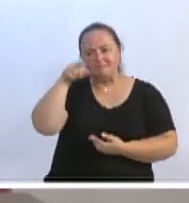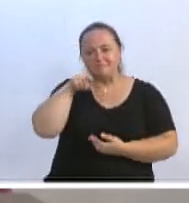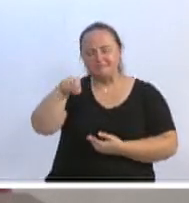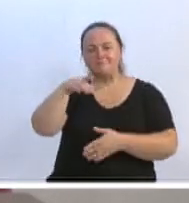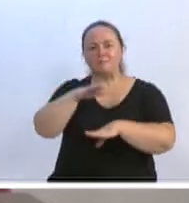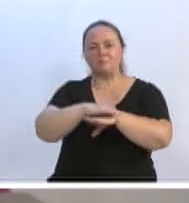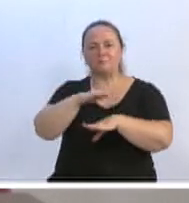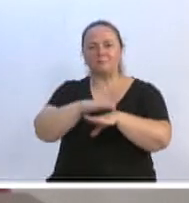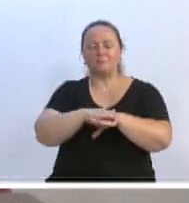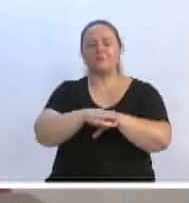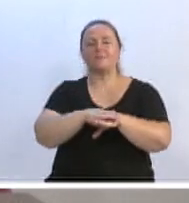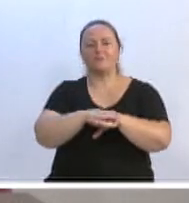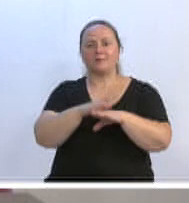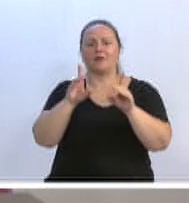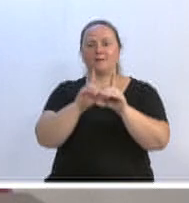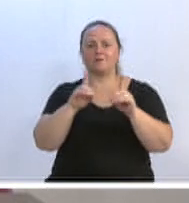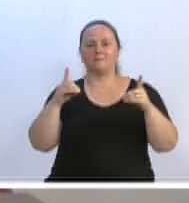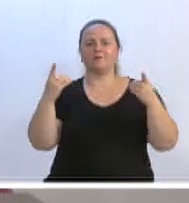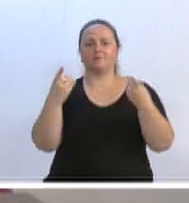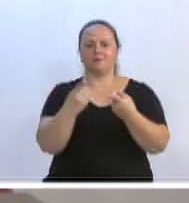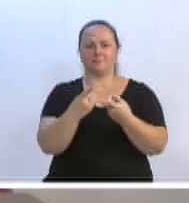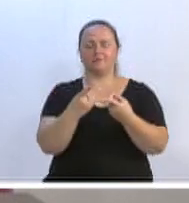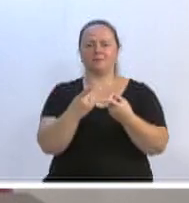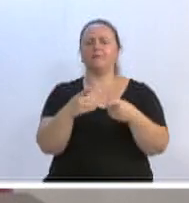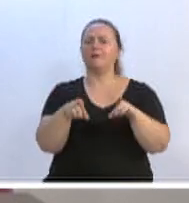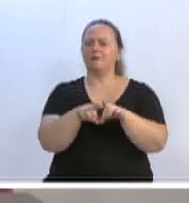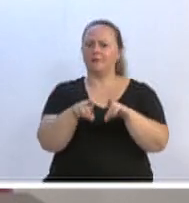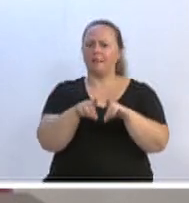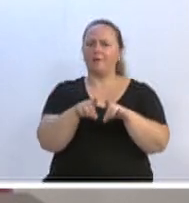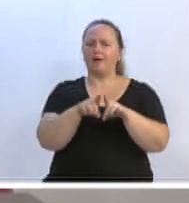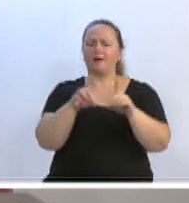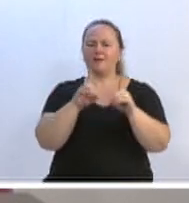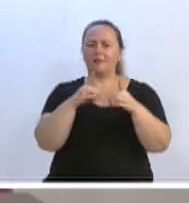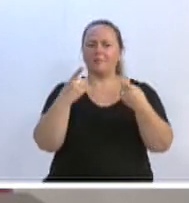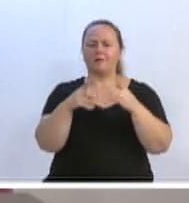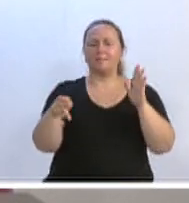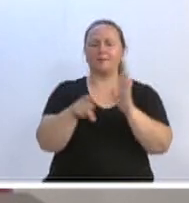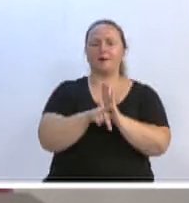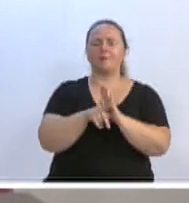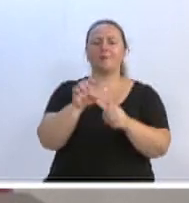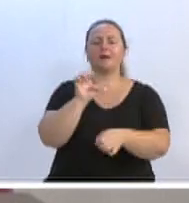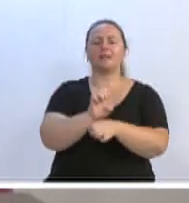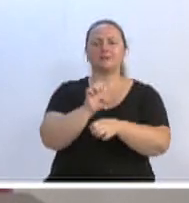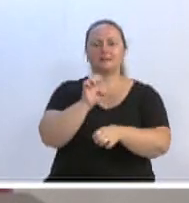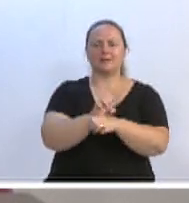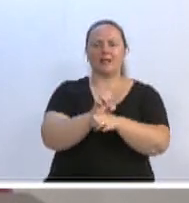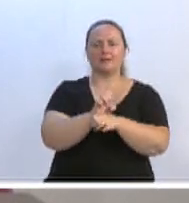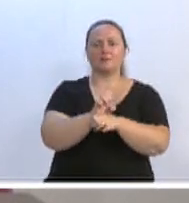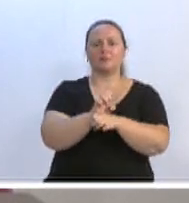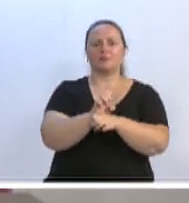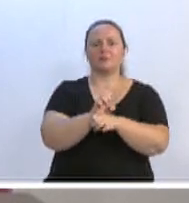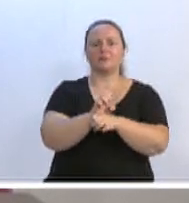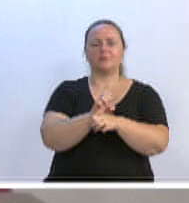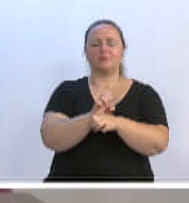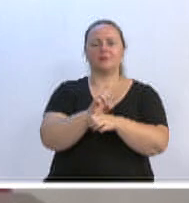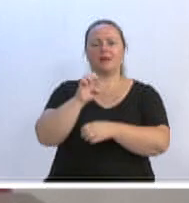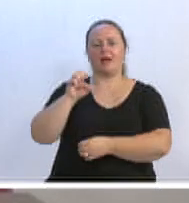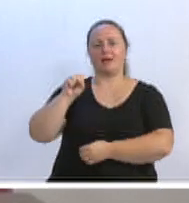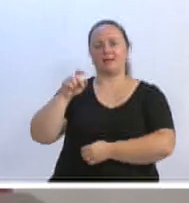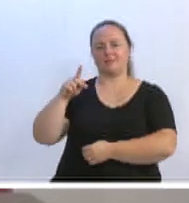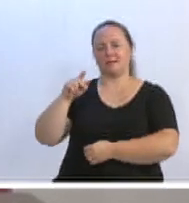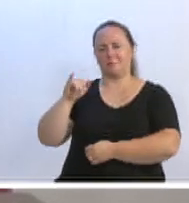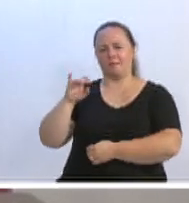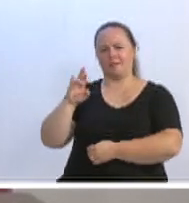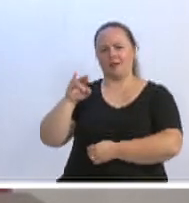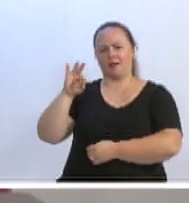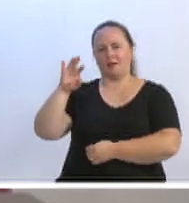diretor do Departamento de Estradas e Rodagens do Estado do Espírito Santo. Com